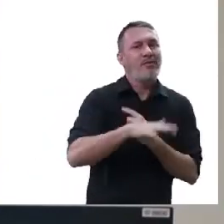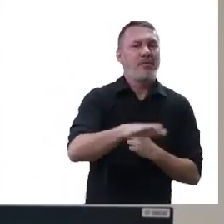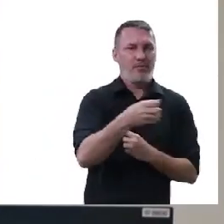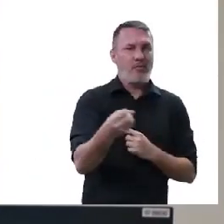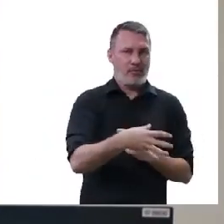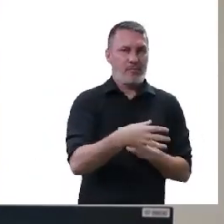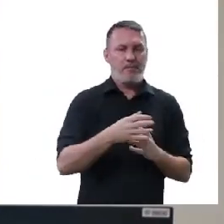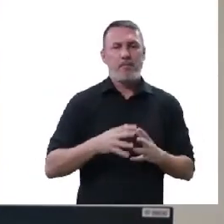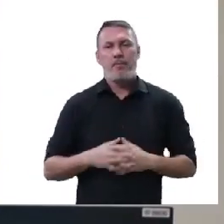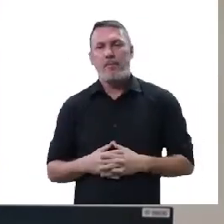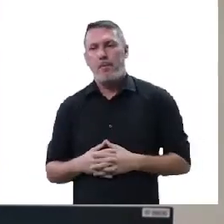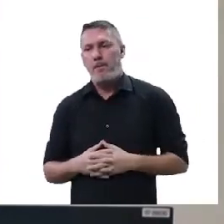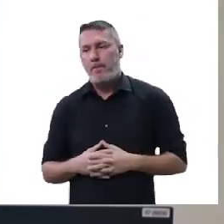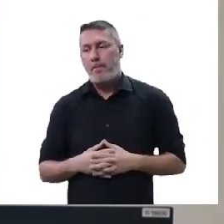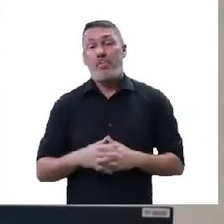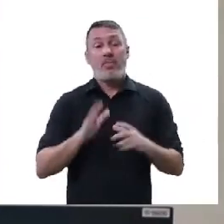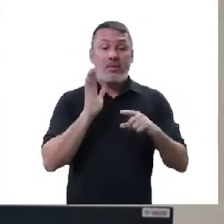sociedade.